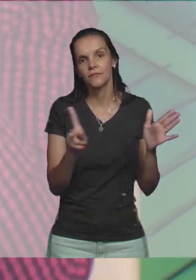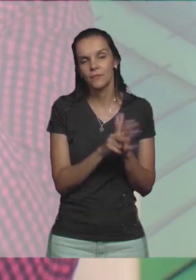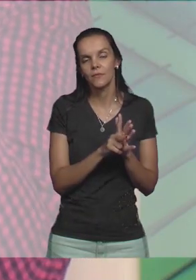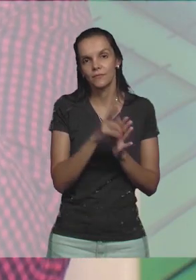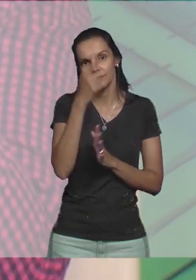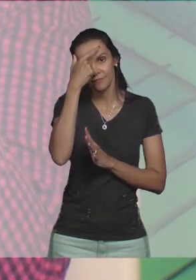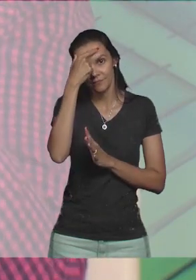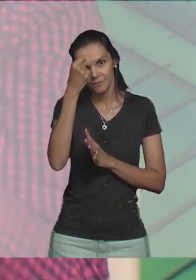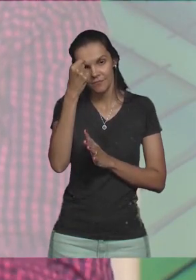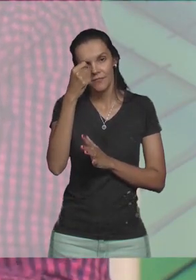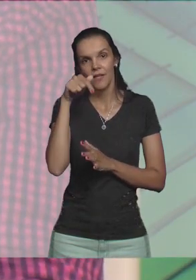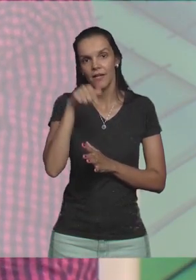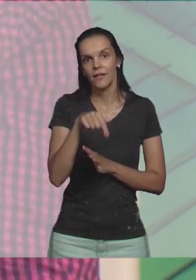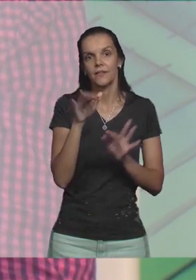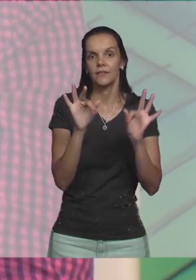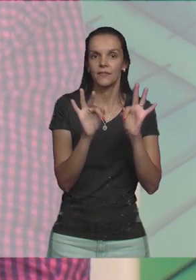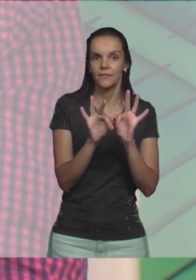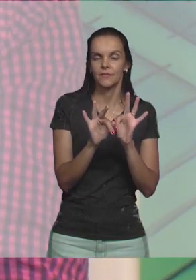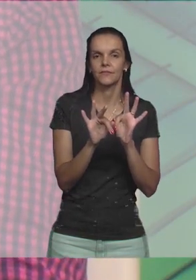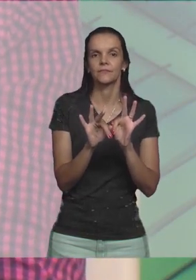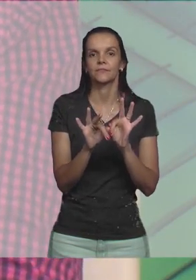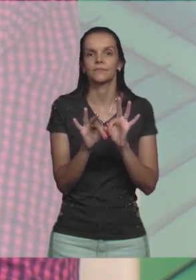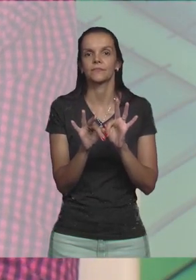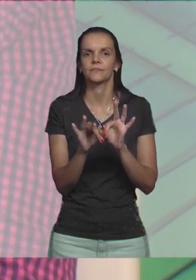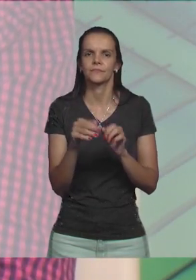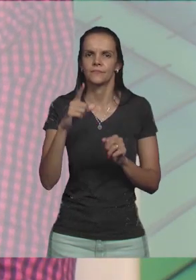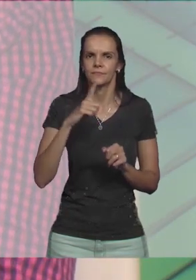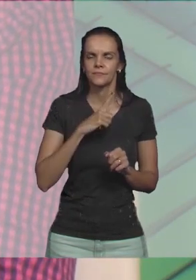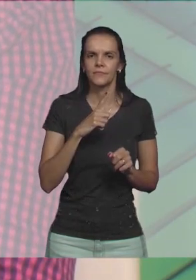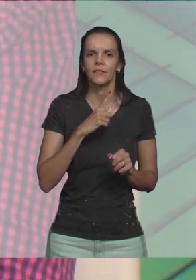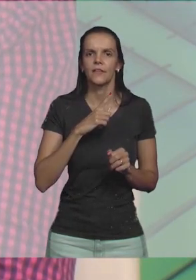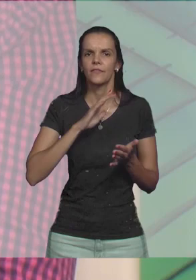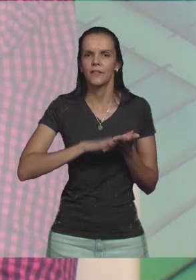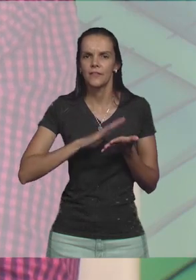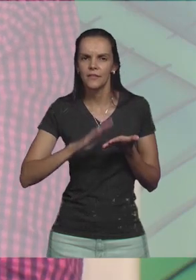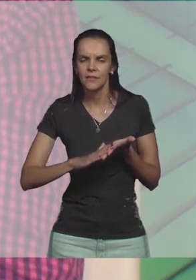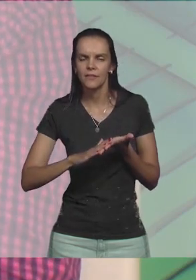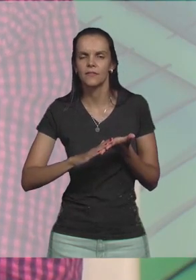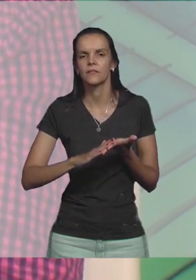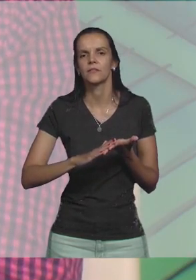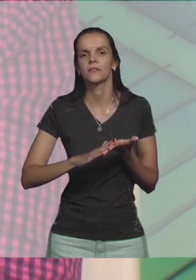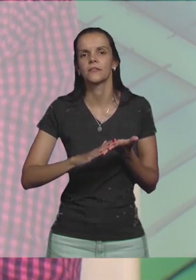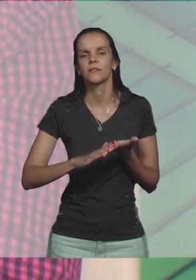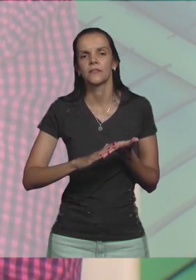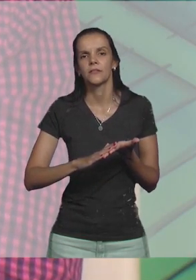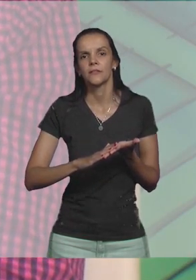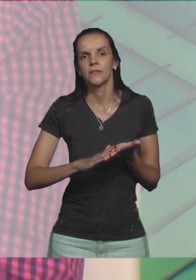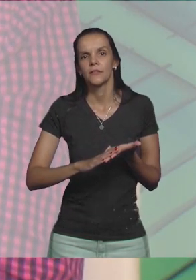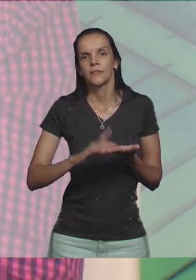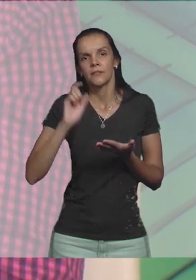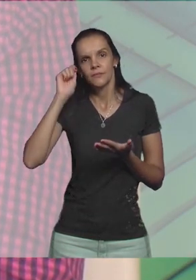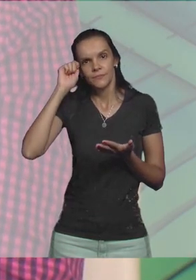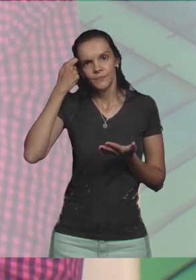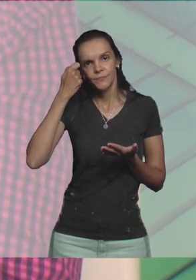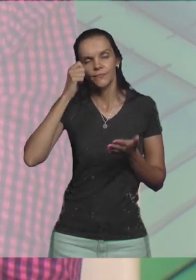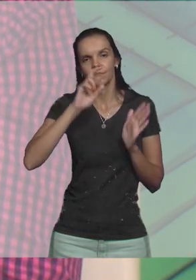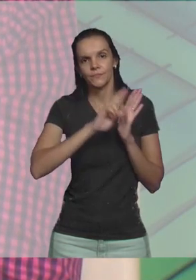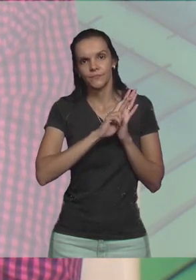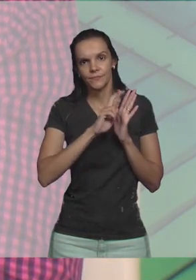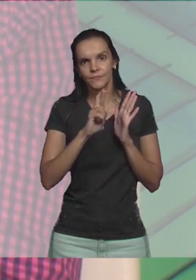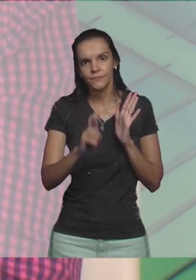própria academia, a gente tem, aqui na Fevale a gente teve dissertações sobre a questão negra,